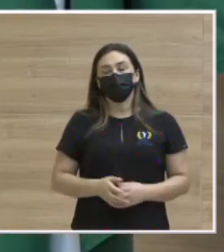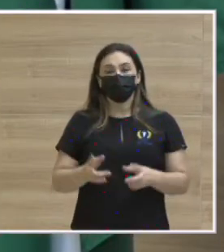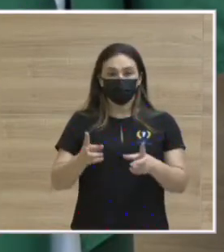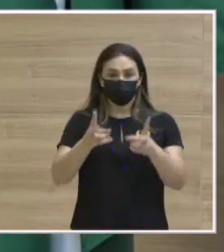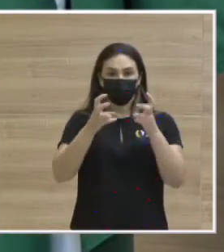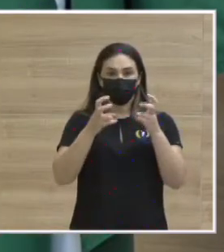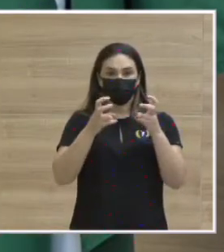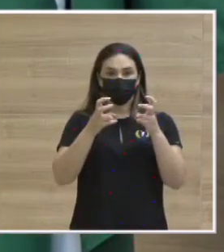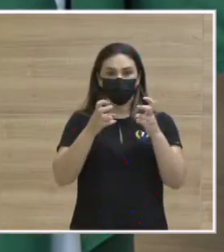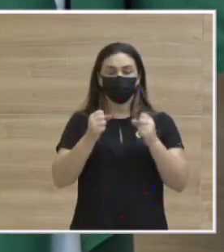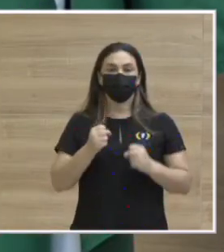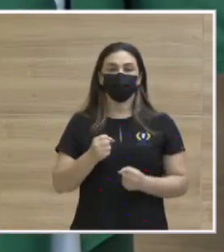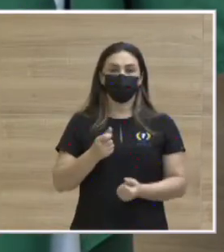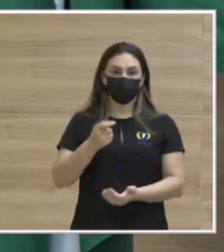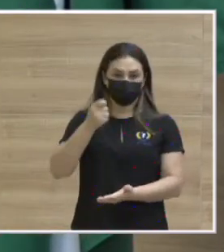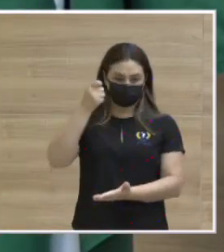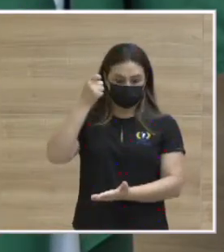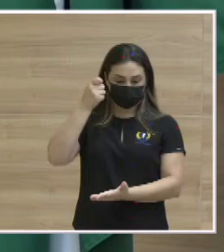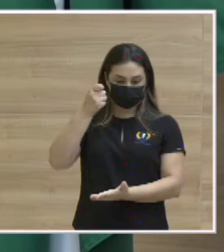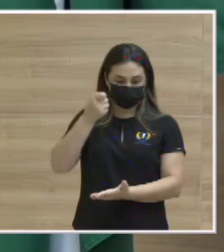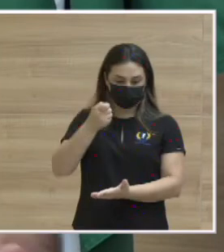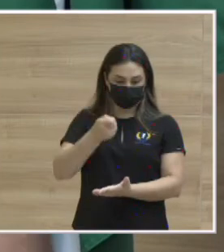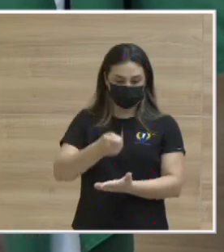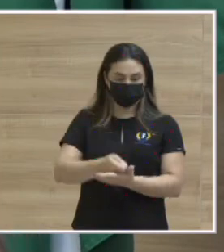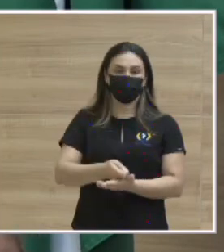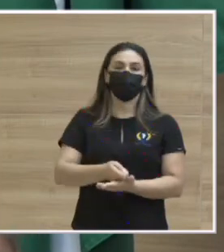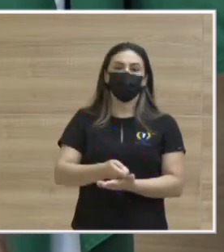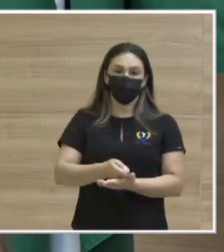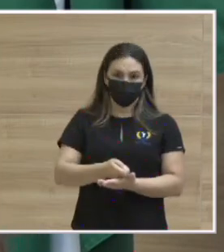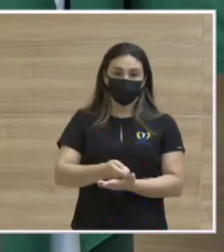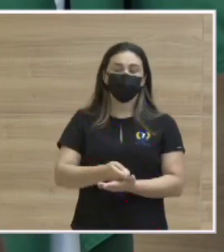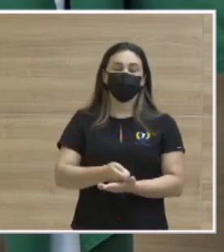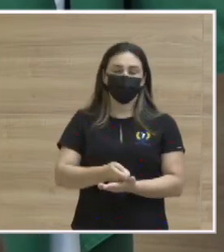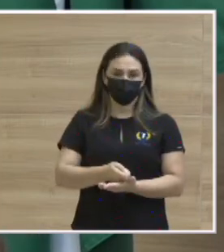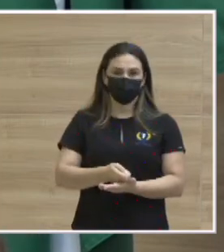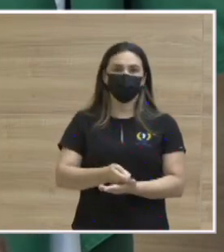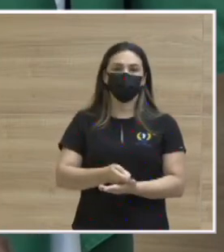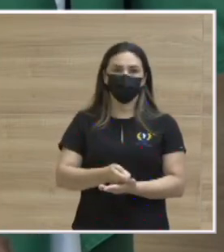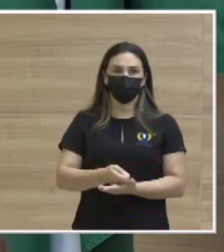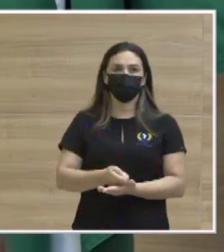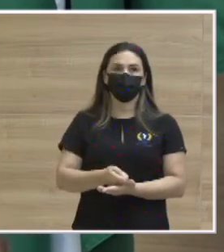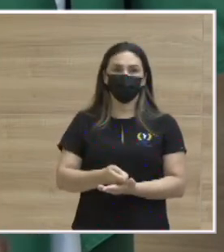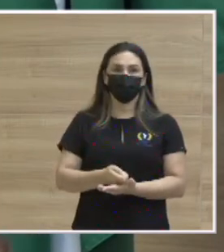imposição totalitarista, centradora e autoritária, né?